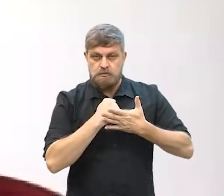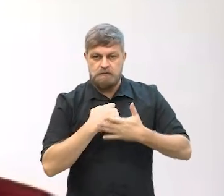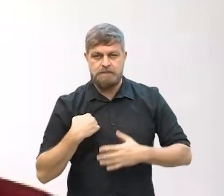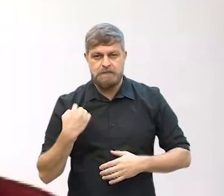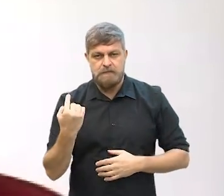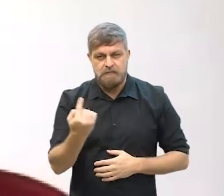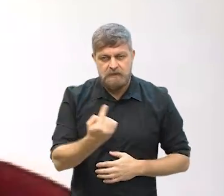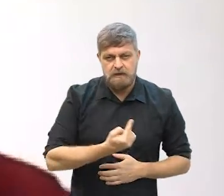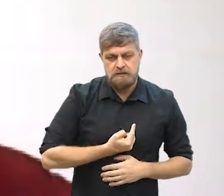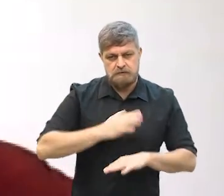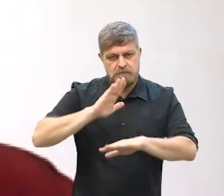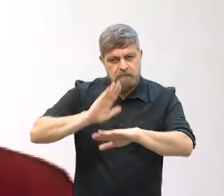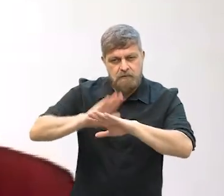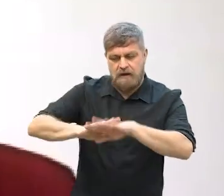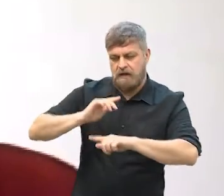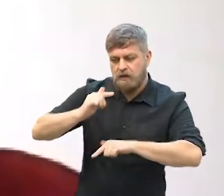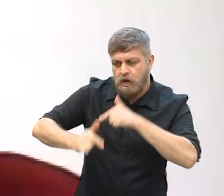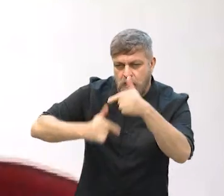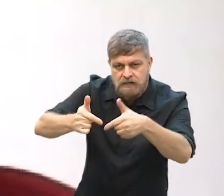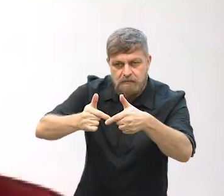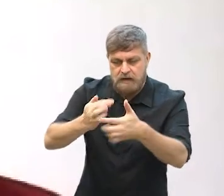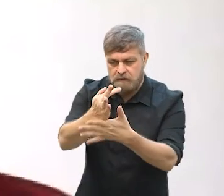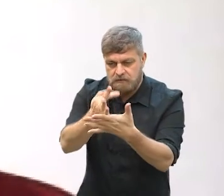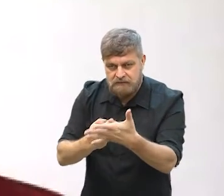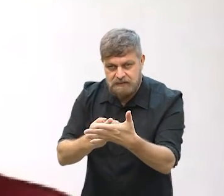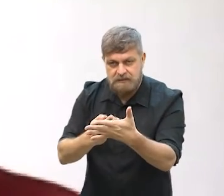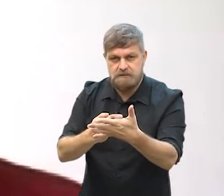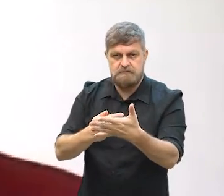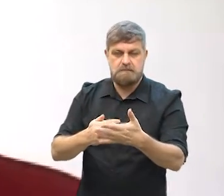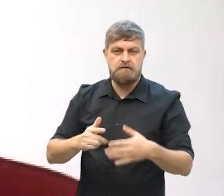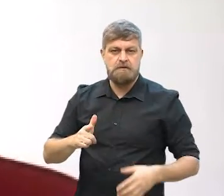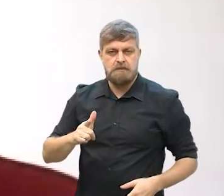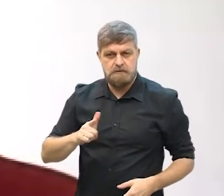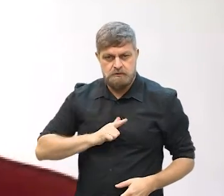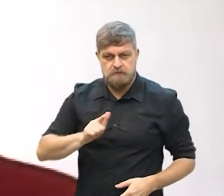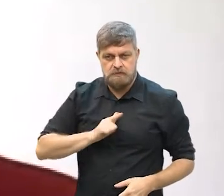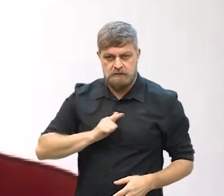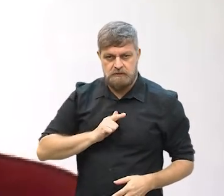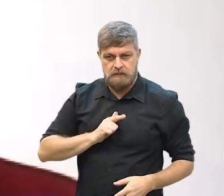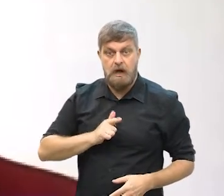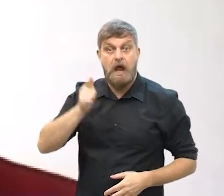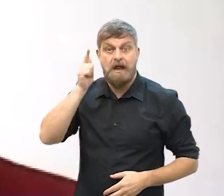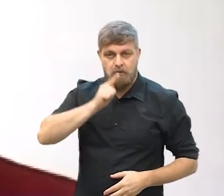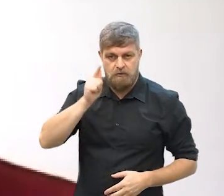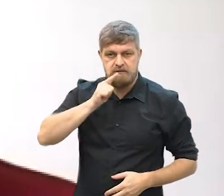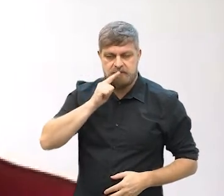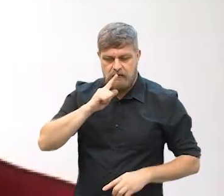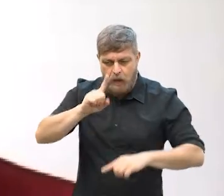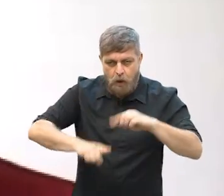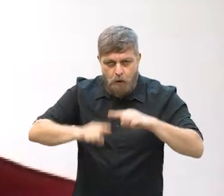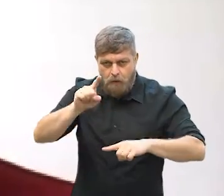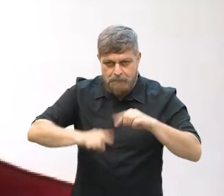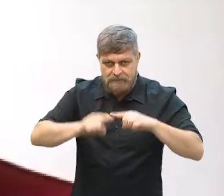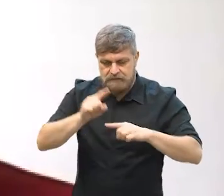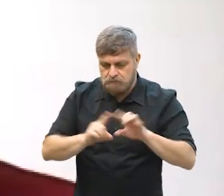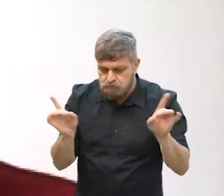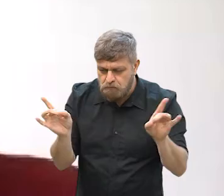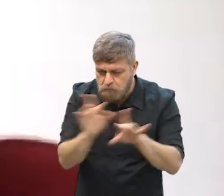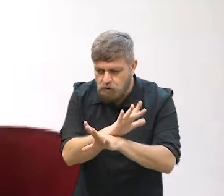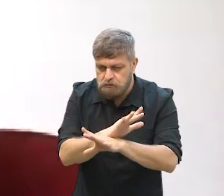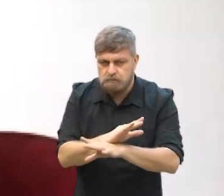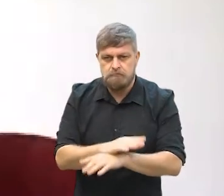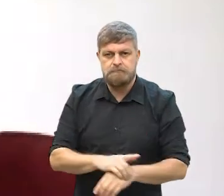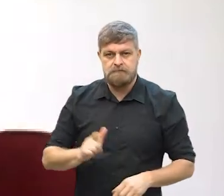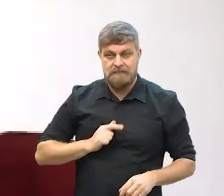além de fazer um trabalho de revisão de textos, a gente ter o acesso, né, ao material consolidado e,